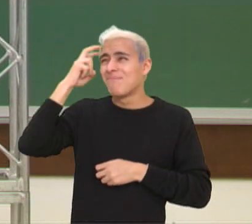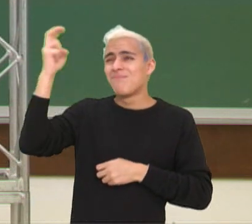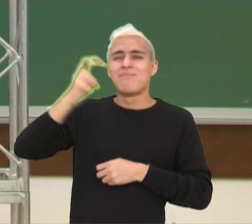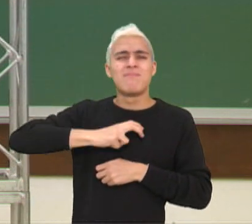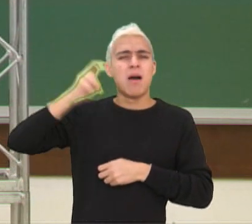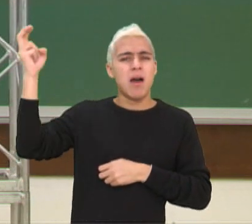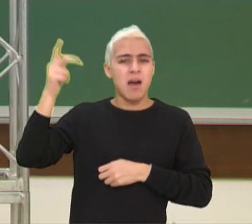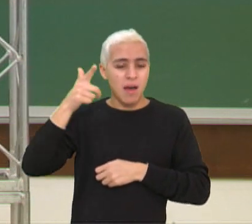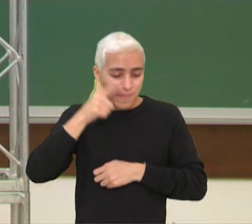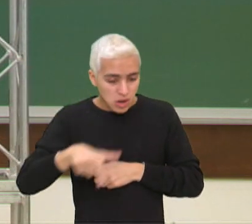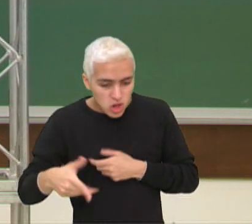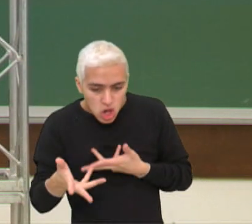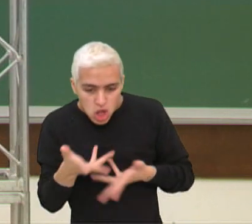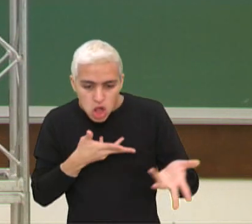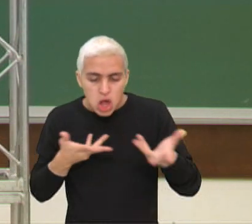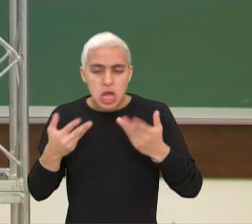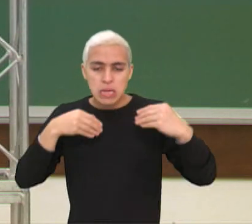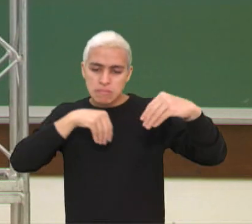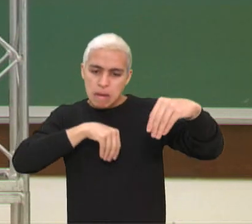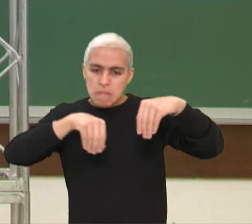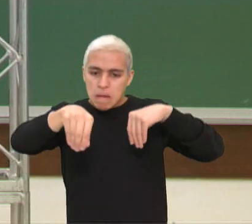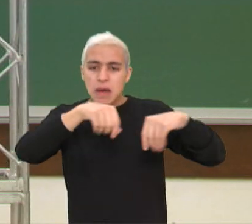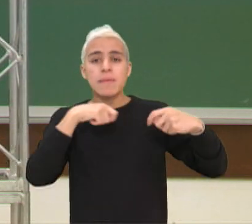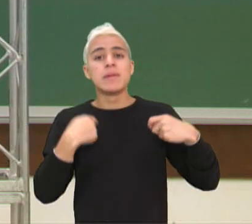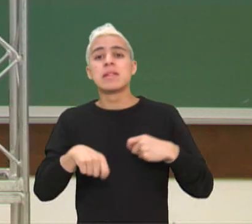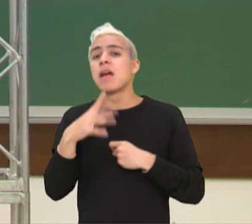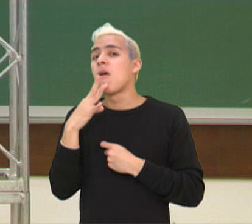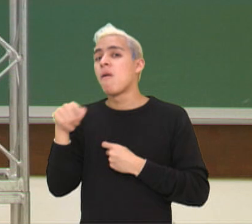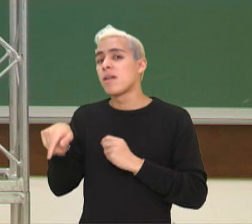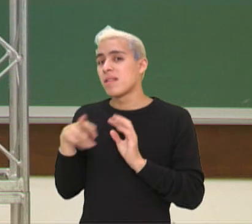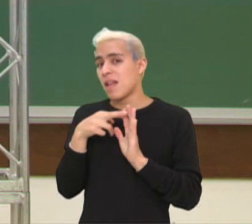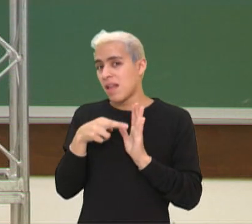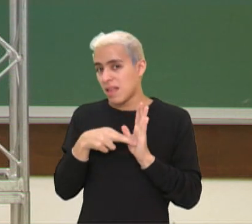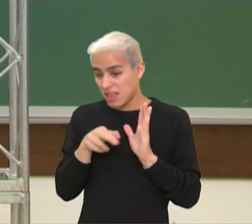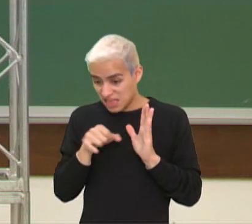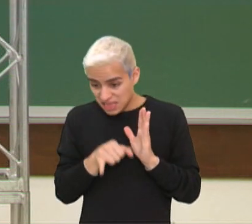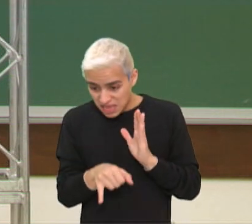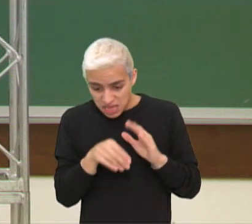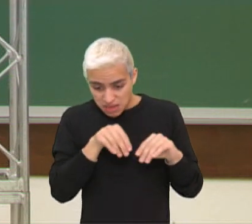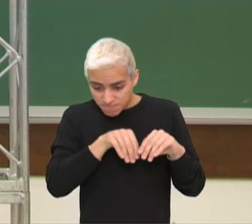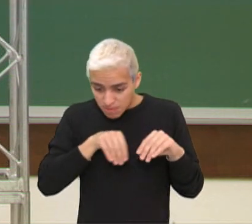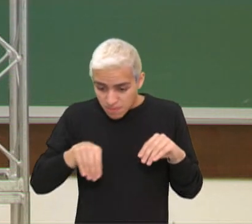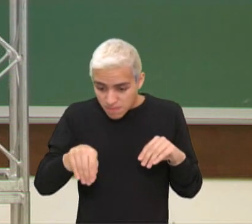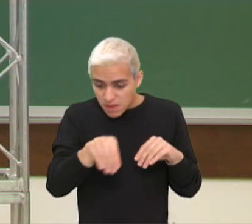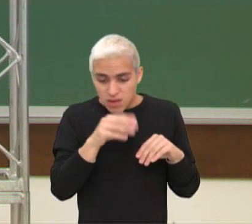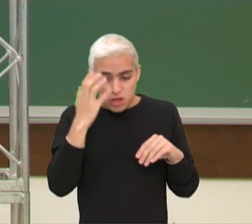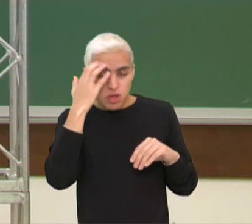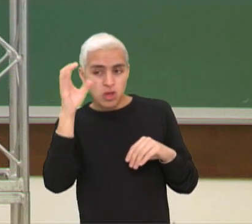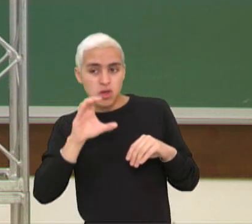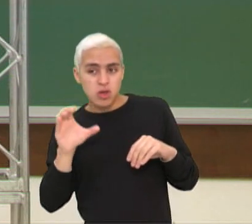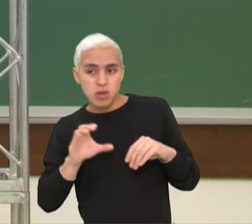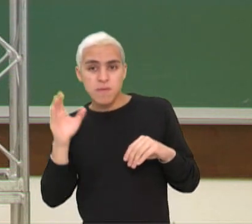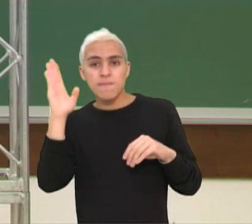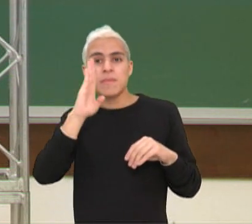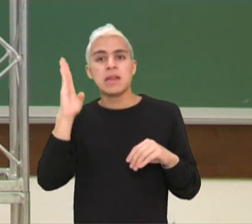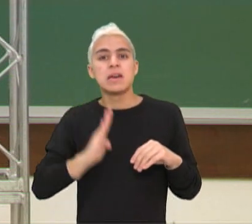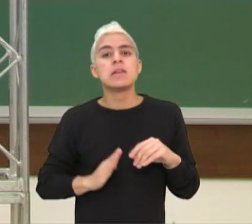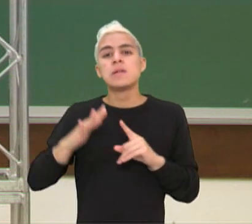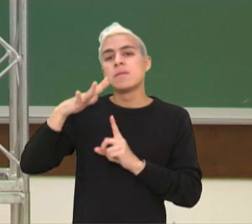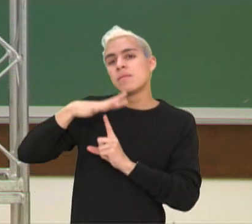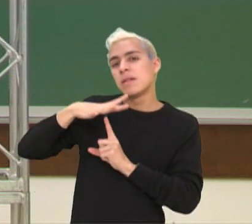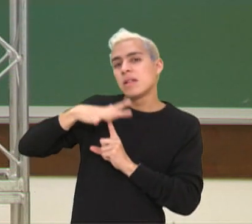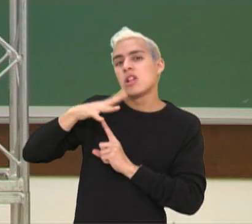para praticar o xadrez. Tem que conhecer a regra. Então, se eu jogo o xadrez aqui em Curitiba, no Brasil, no